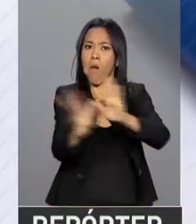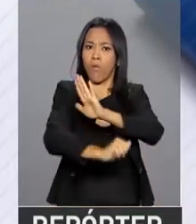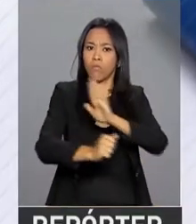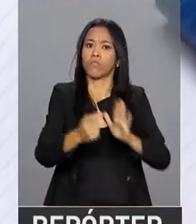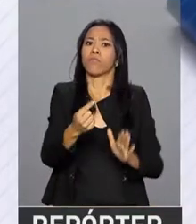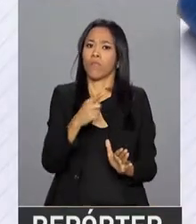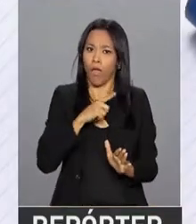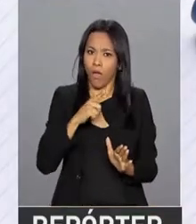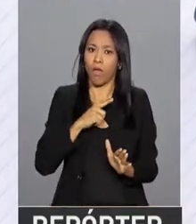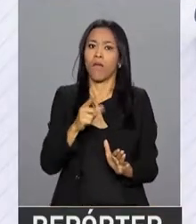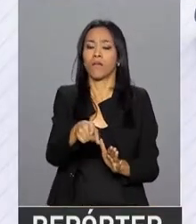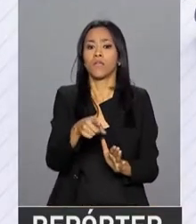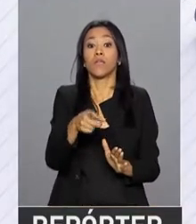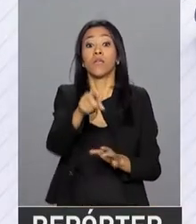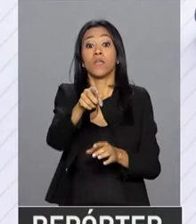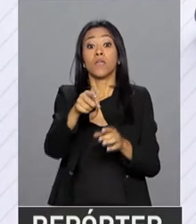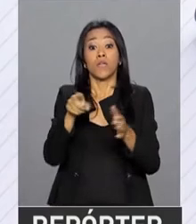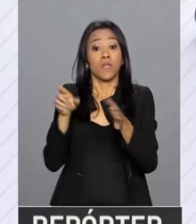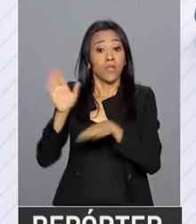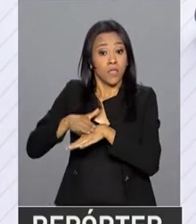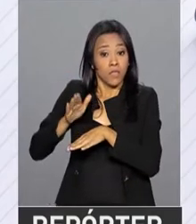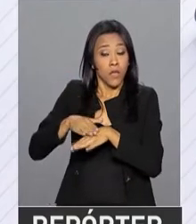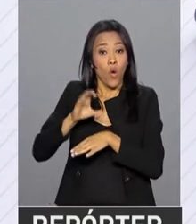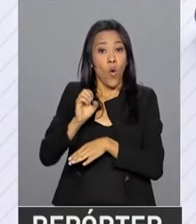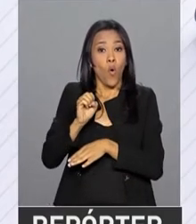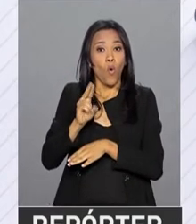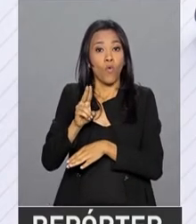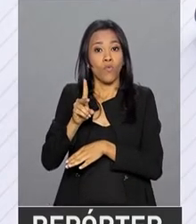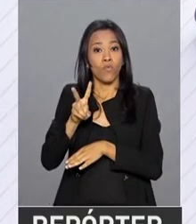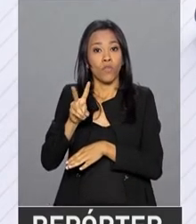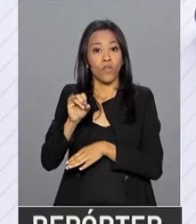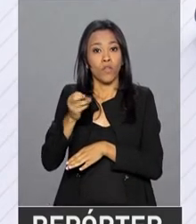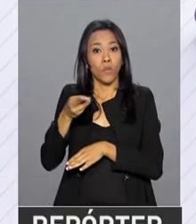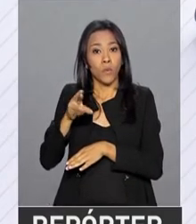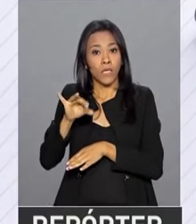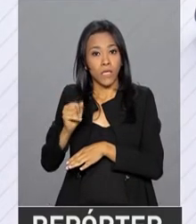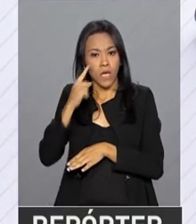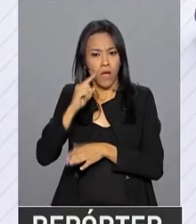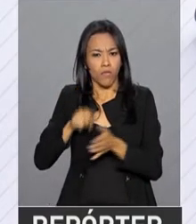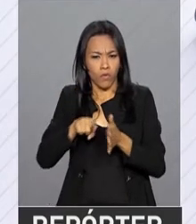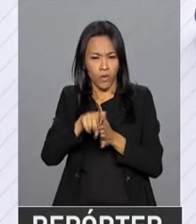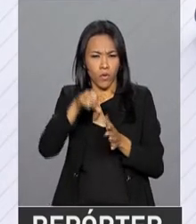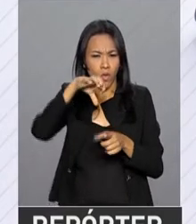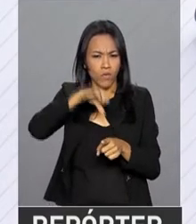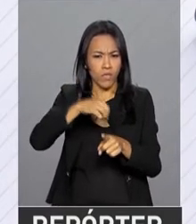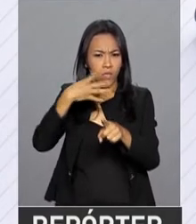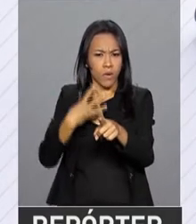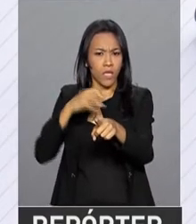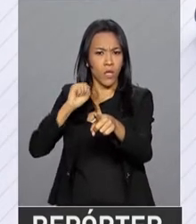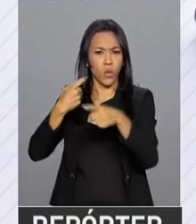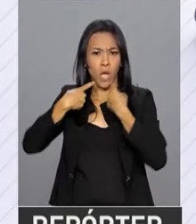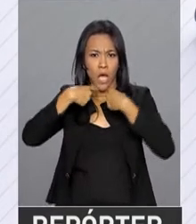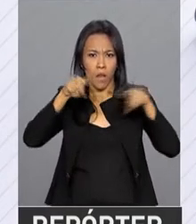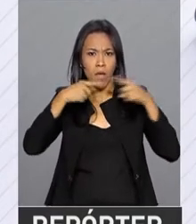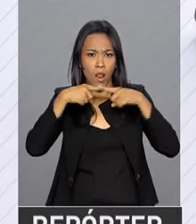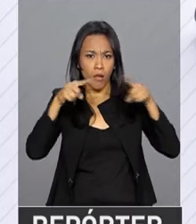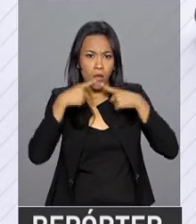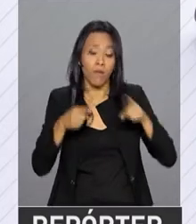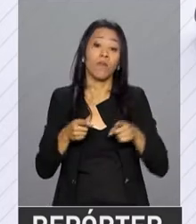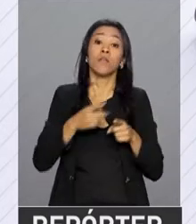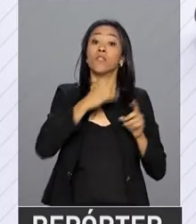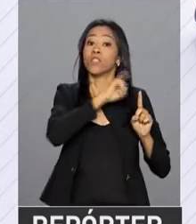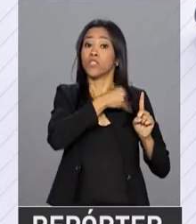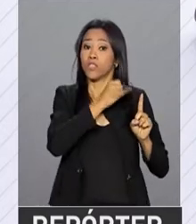acordo com a ouvidoria da previdência social em 2016 foram registradas 948 denúncias de janeiro